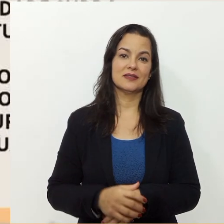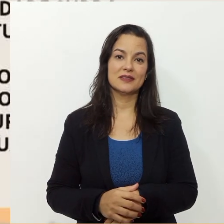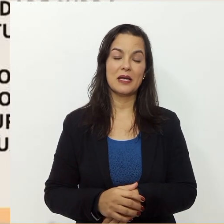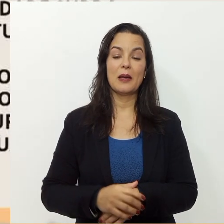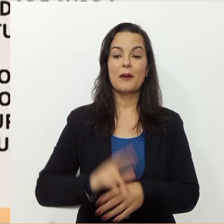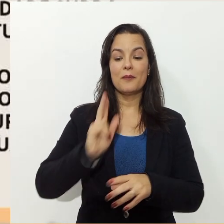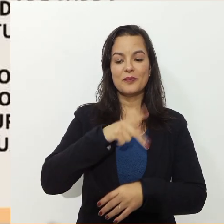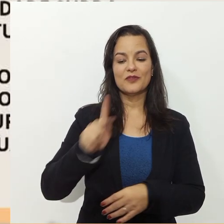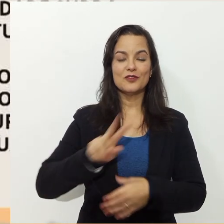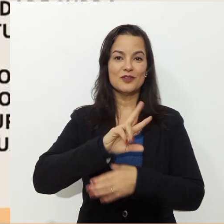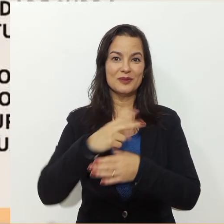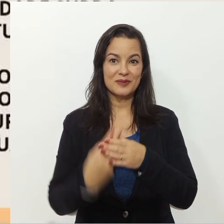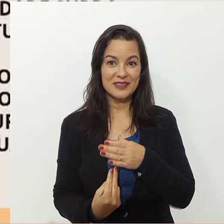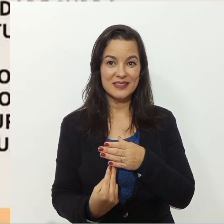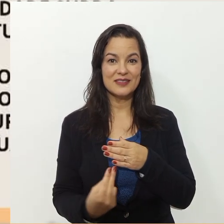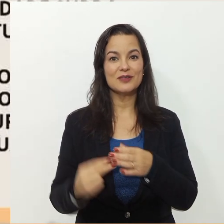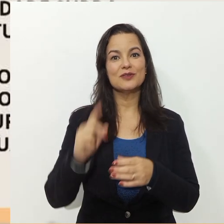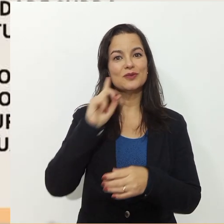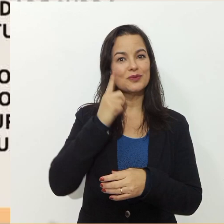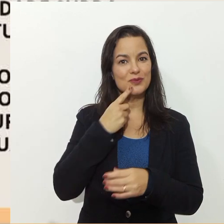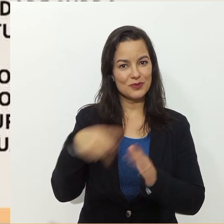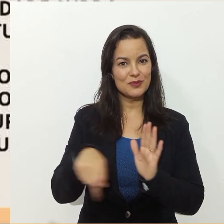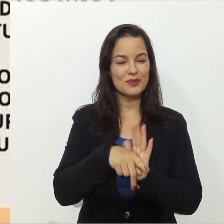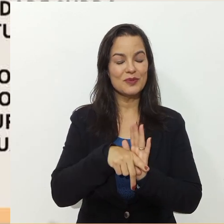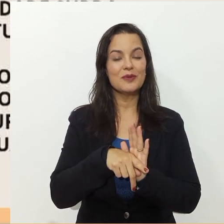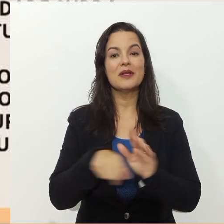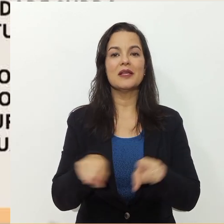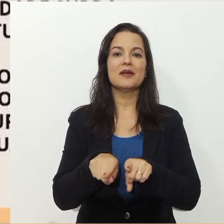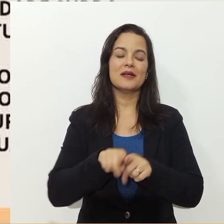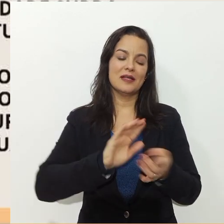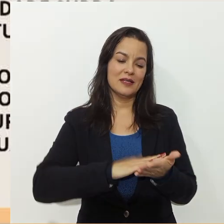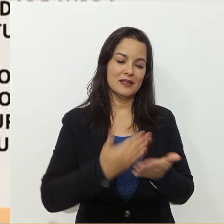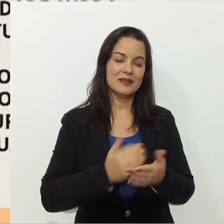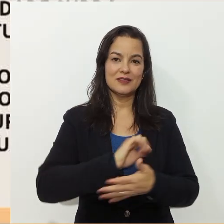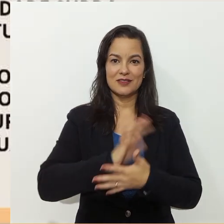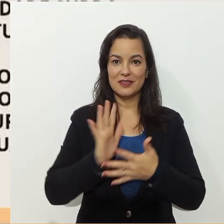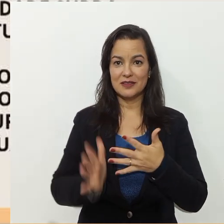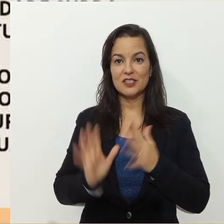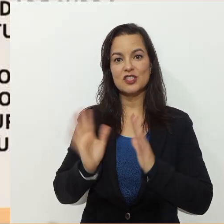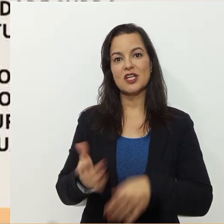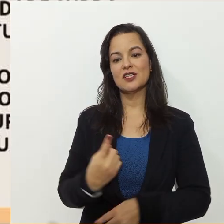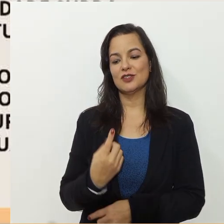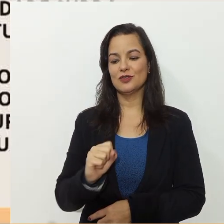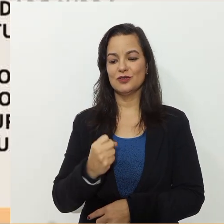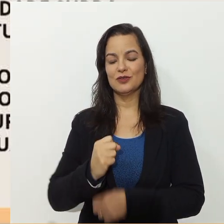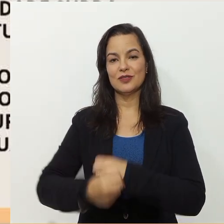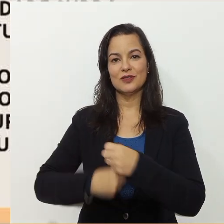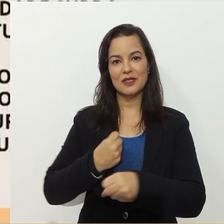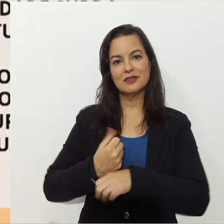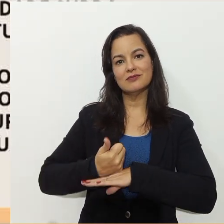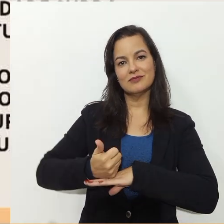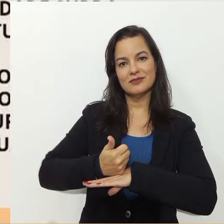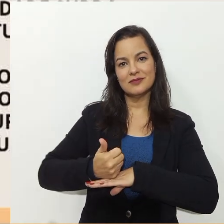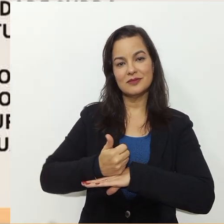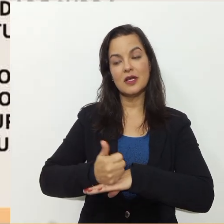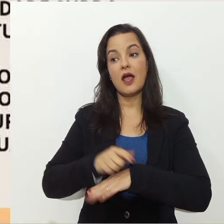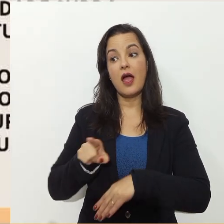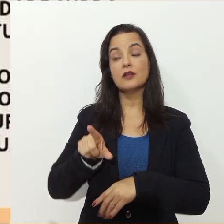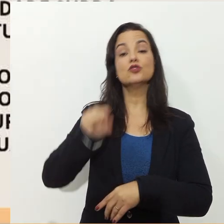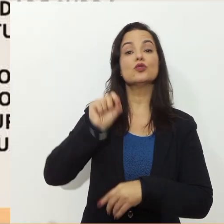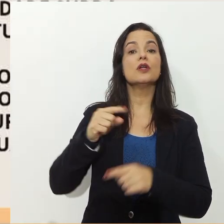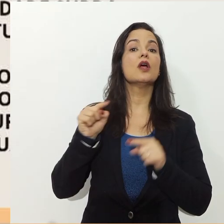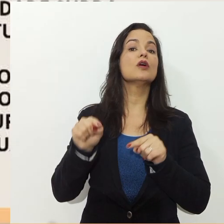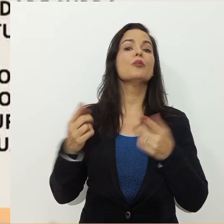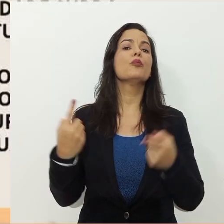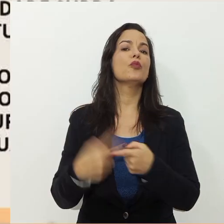professora bilíngue de surdos e também intérprete de Libras. Atua na área há 18 anos. A sua escolha pela profissão nasceu